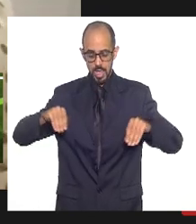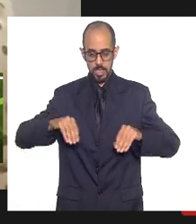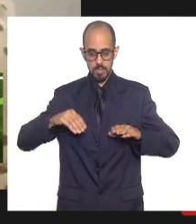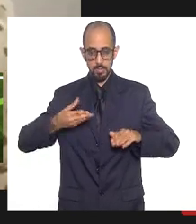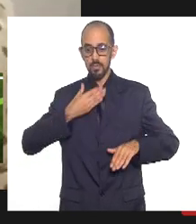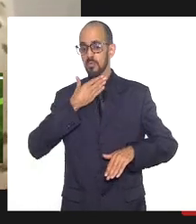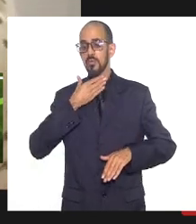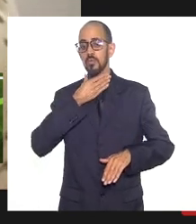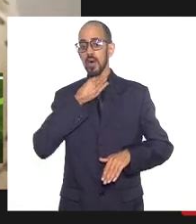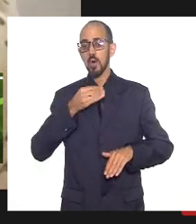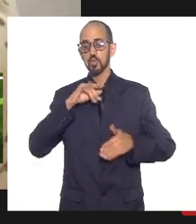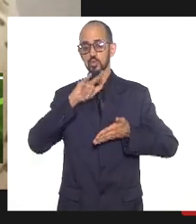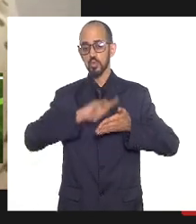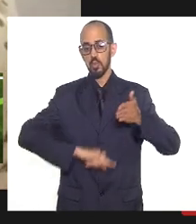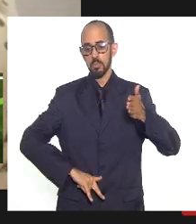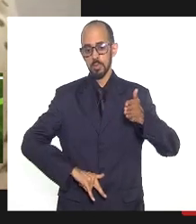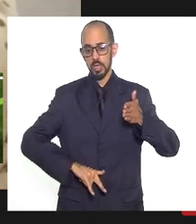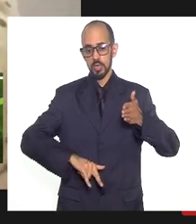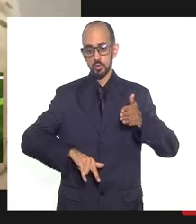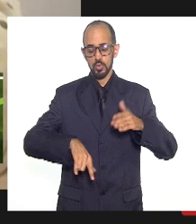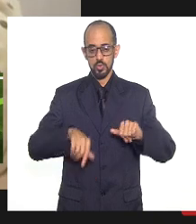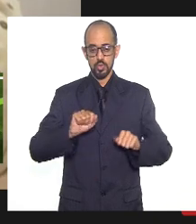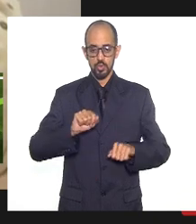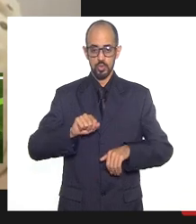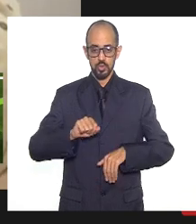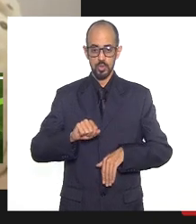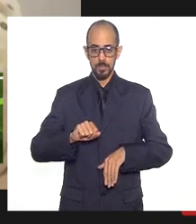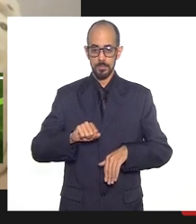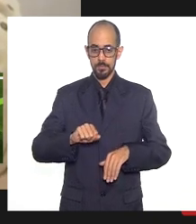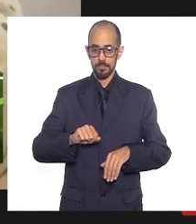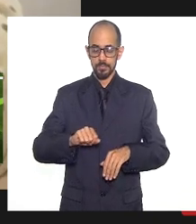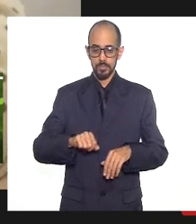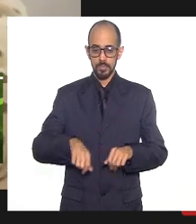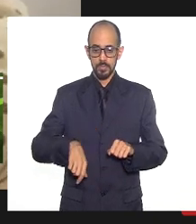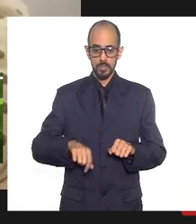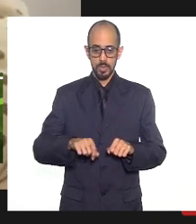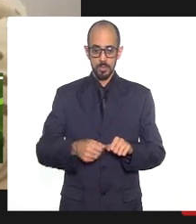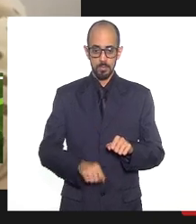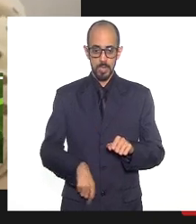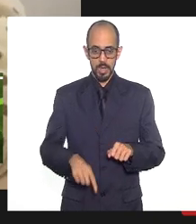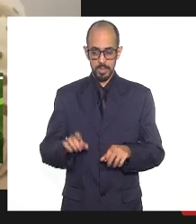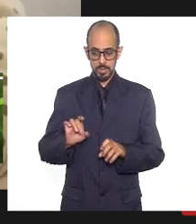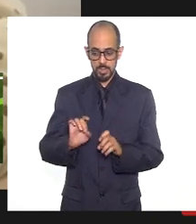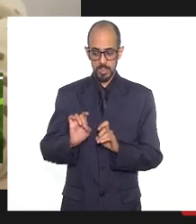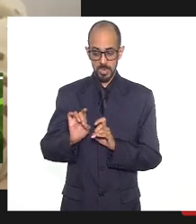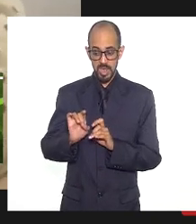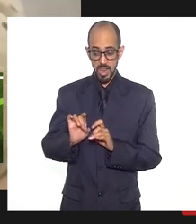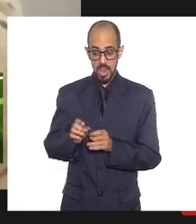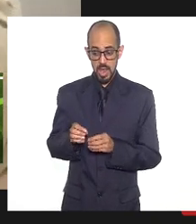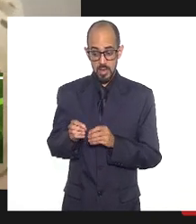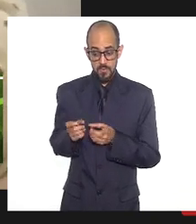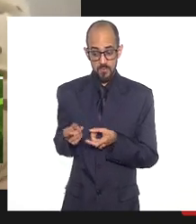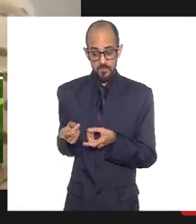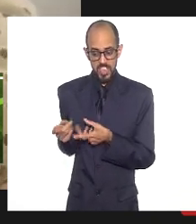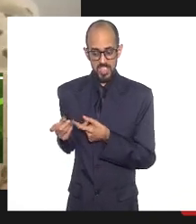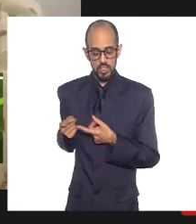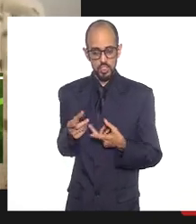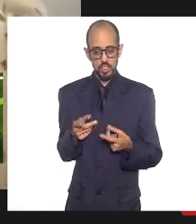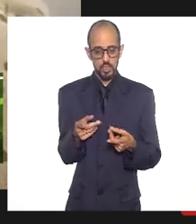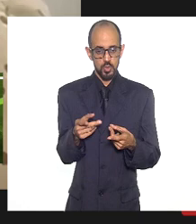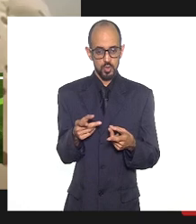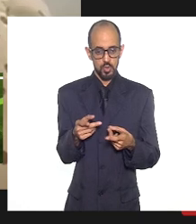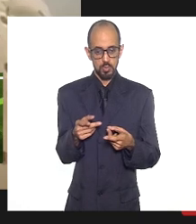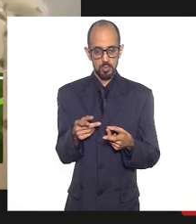o processo de quem as terras sejam otorgadas por grileiros, para a gente impedir que